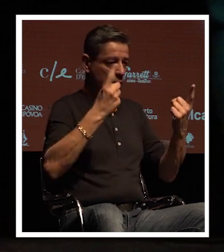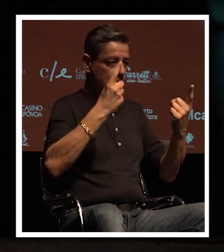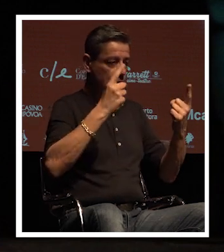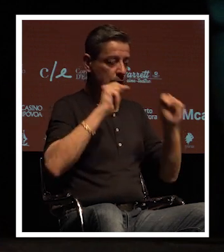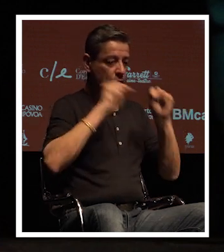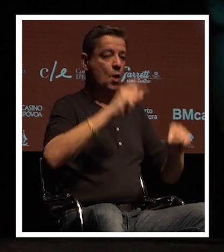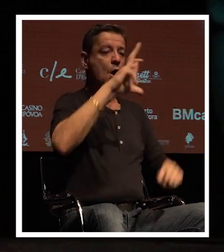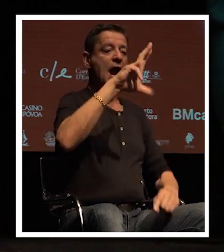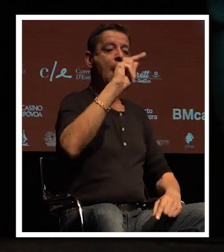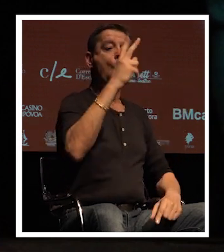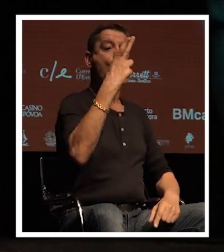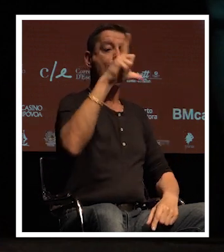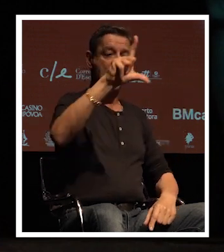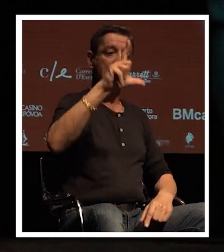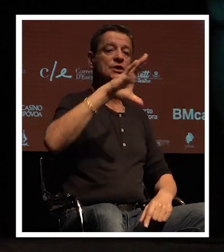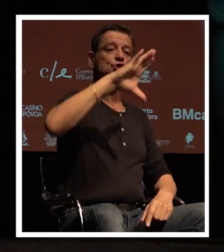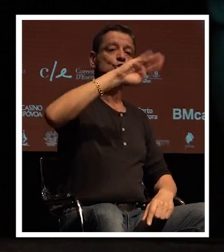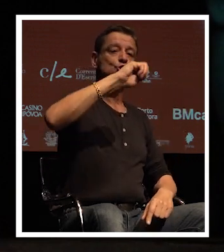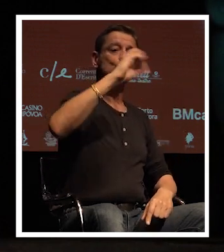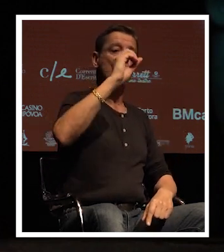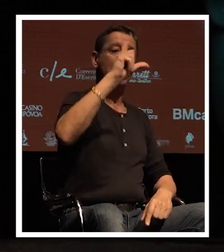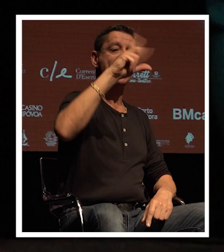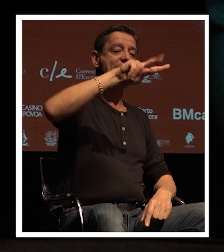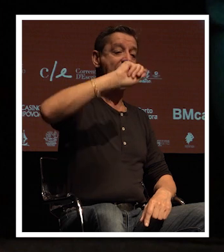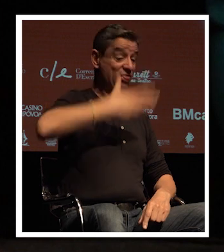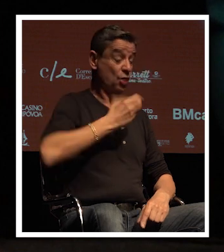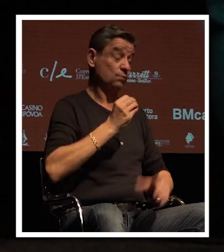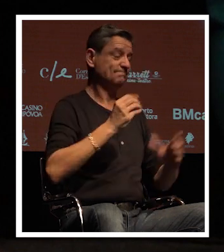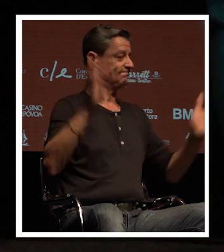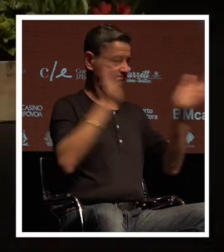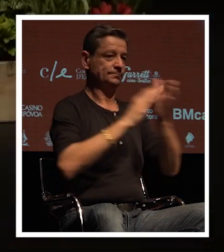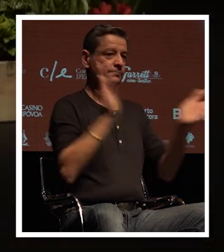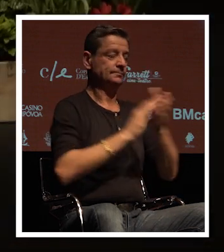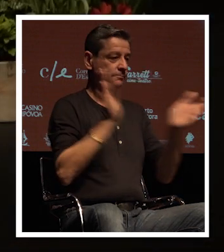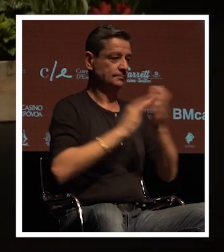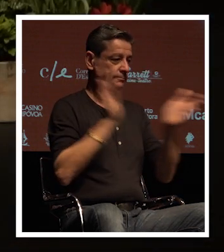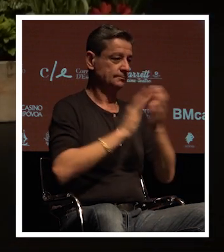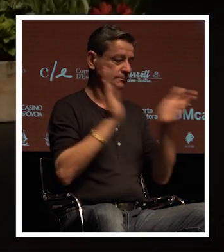do do raú solnado o grande raú solnado a quem peo Uma salva de